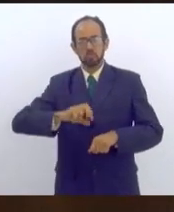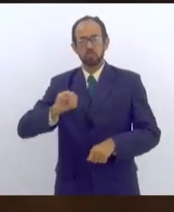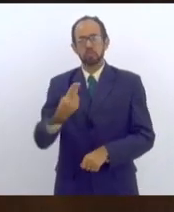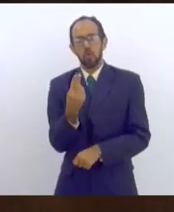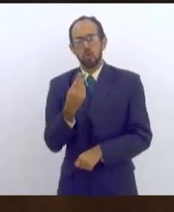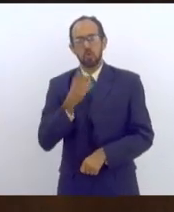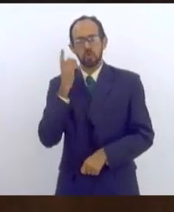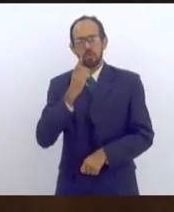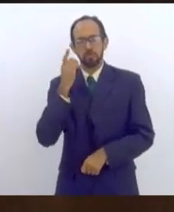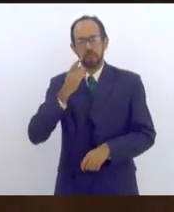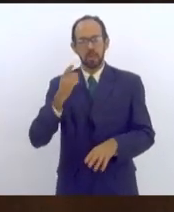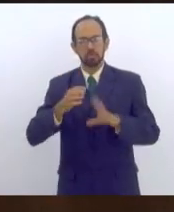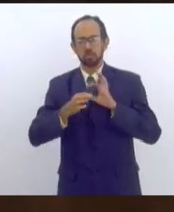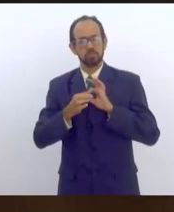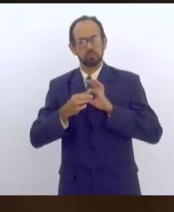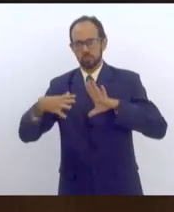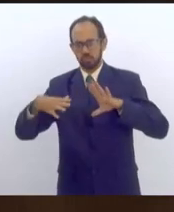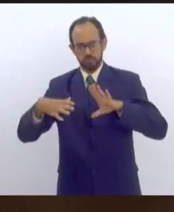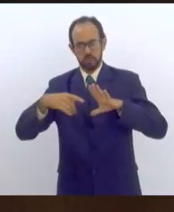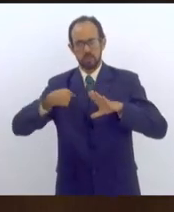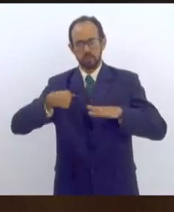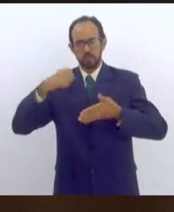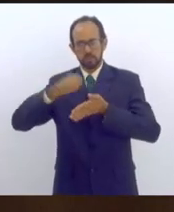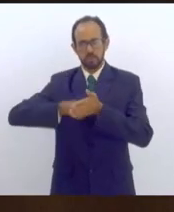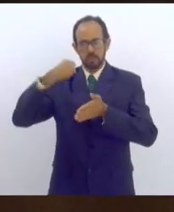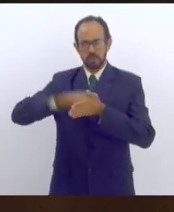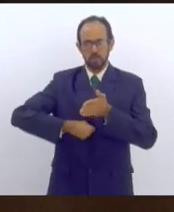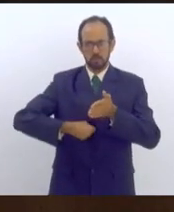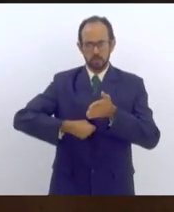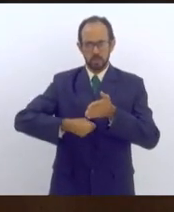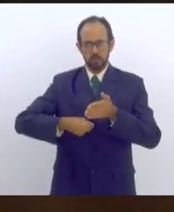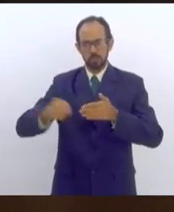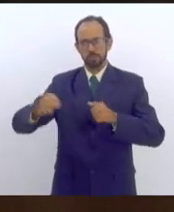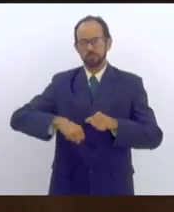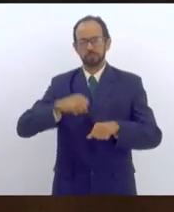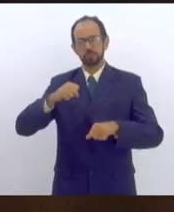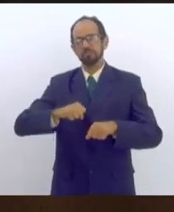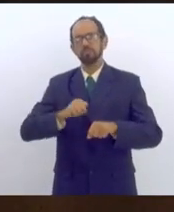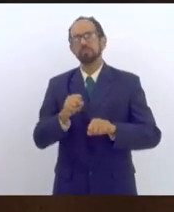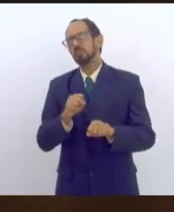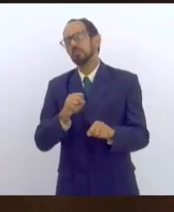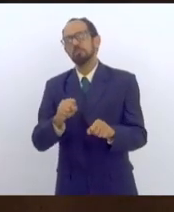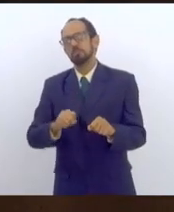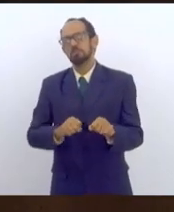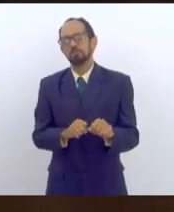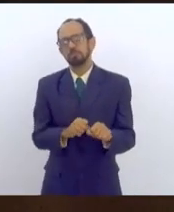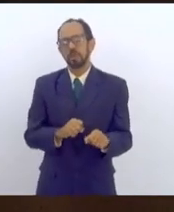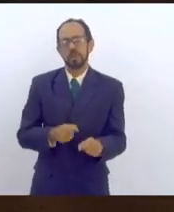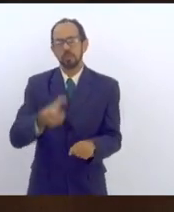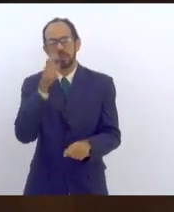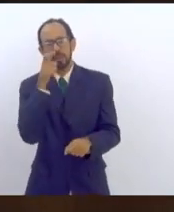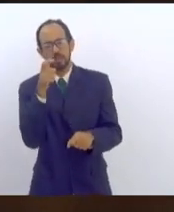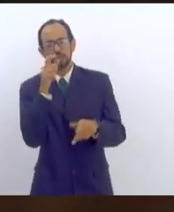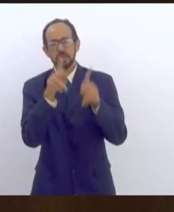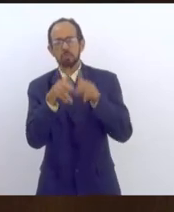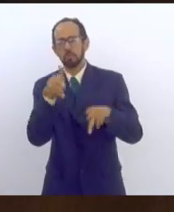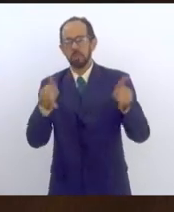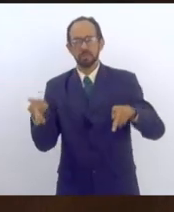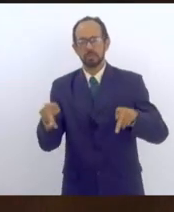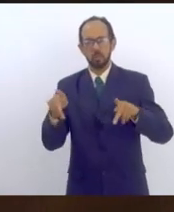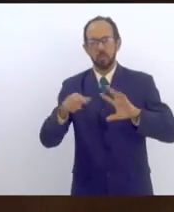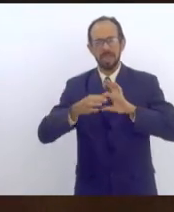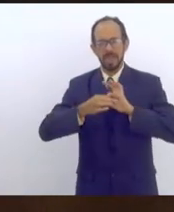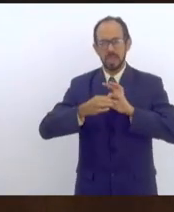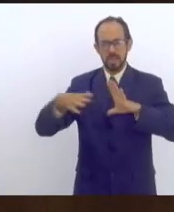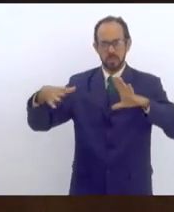independente e eu estarei aqui lutando pelas causas da população de forma independente, agindo